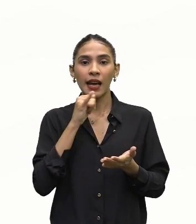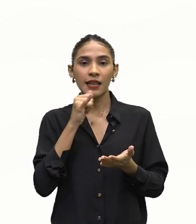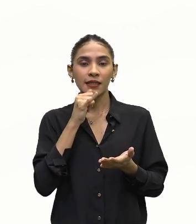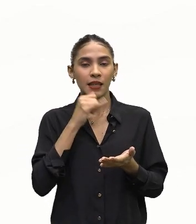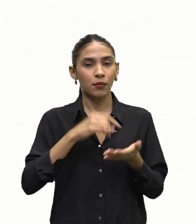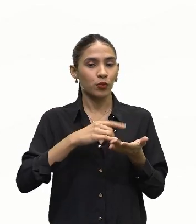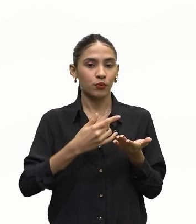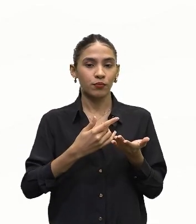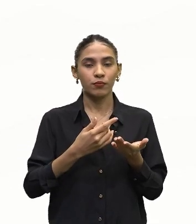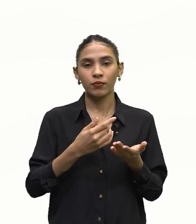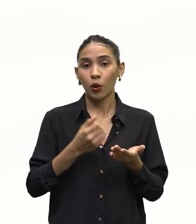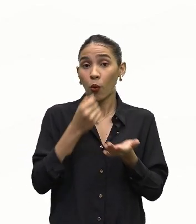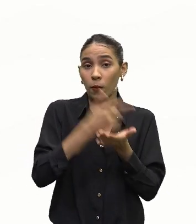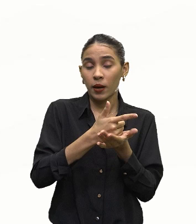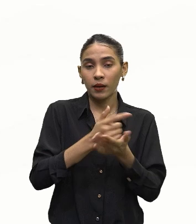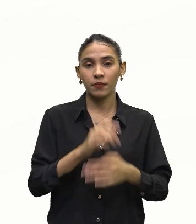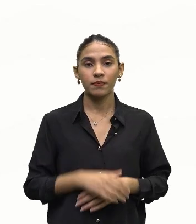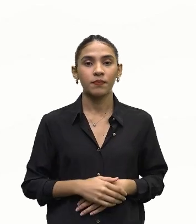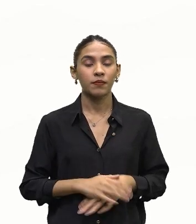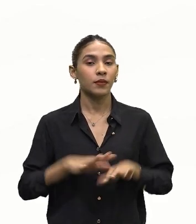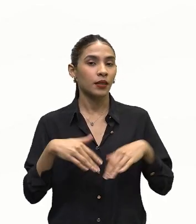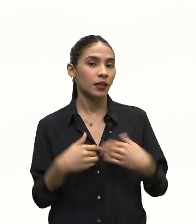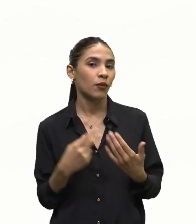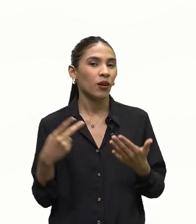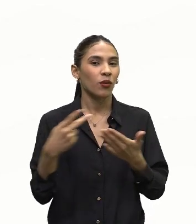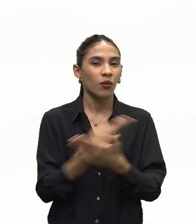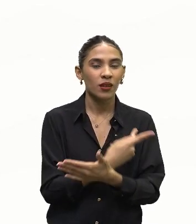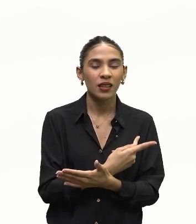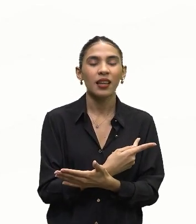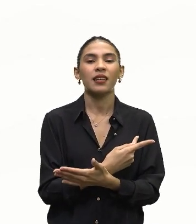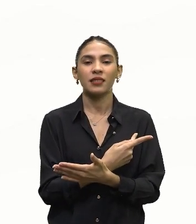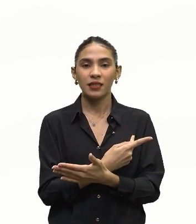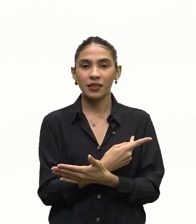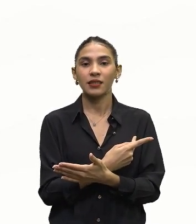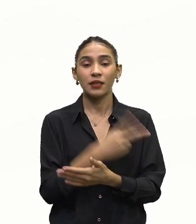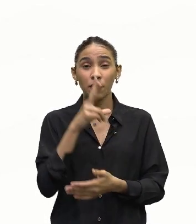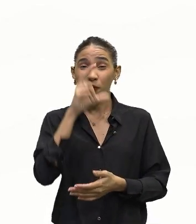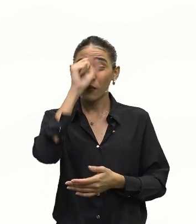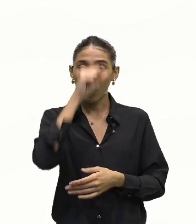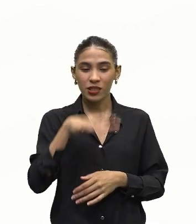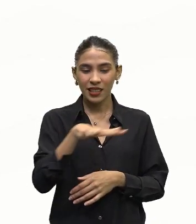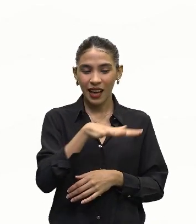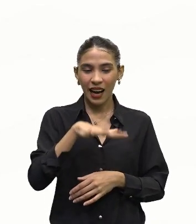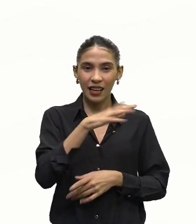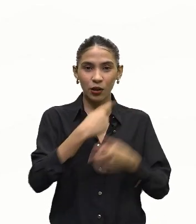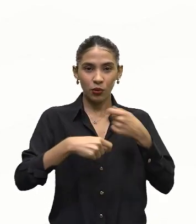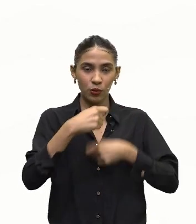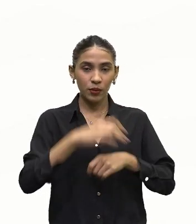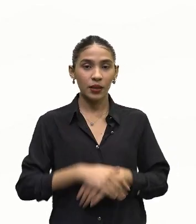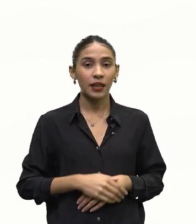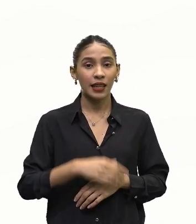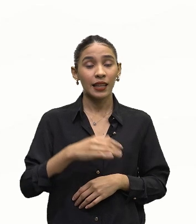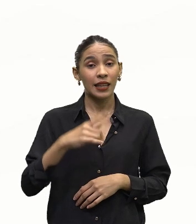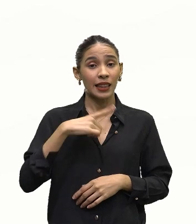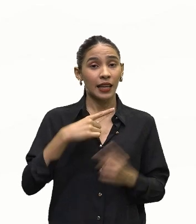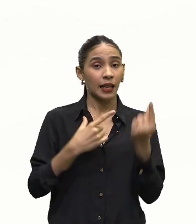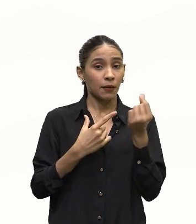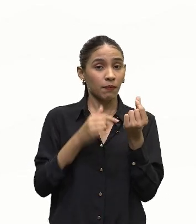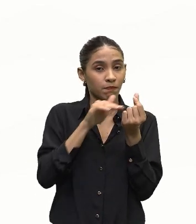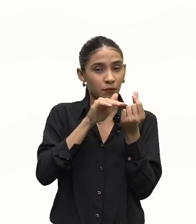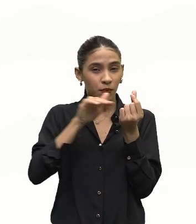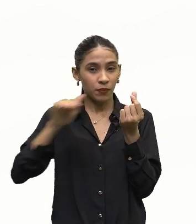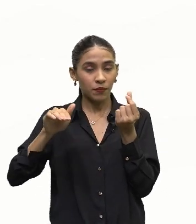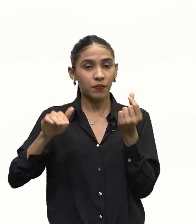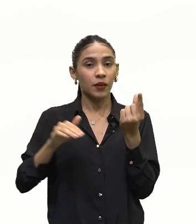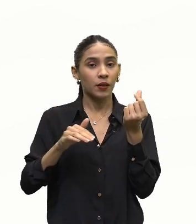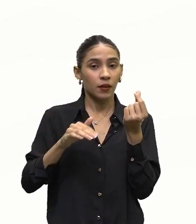contrário. Então, isso acontece muito no mundo dos investimentos. A gente tem tanto a renda fixa quanto a renda